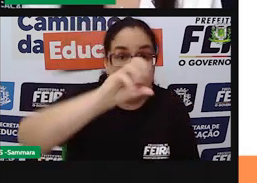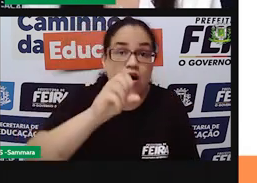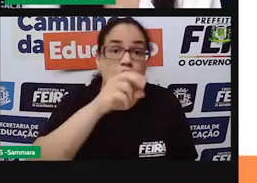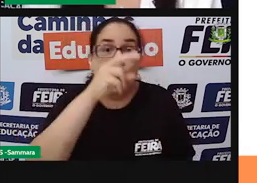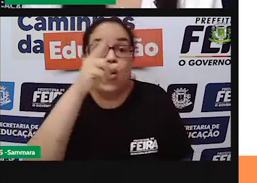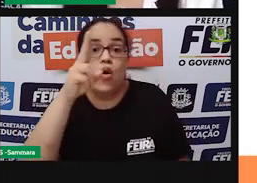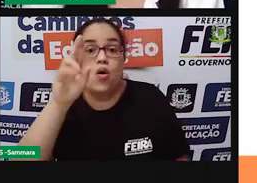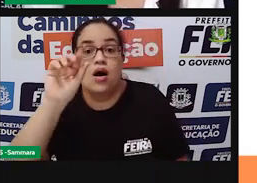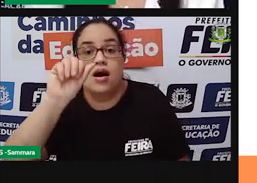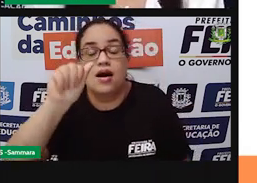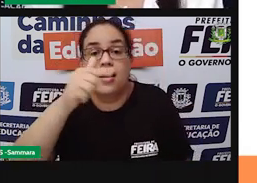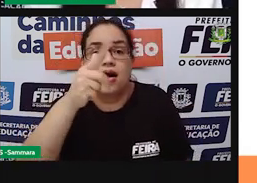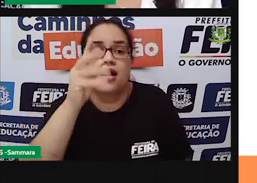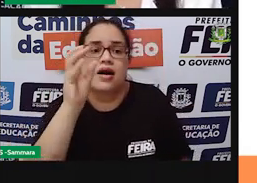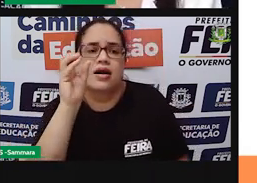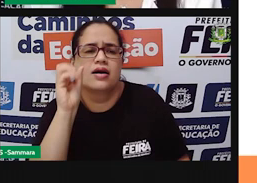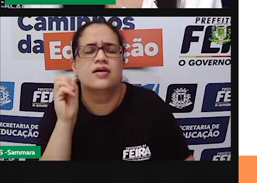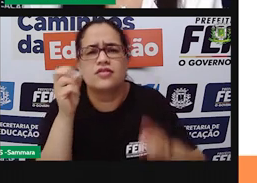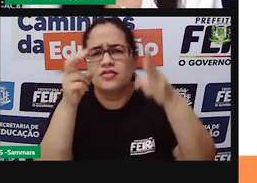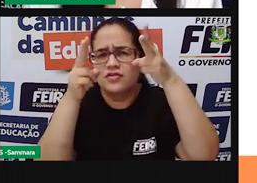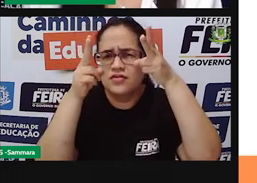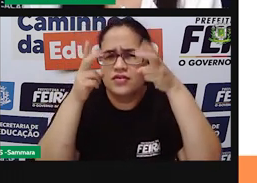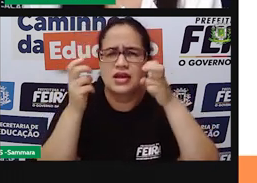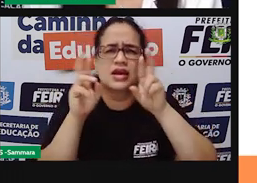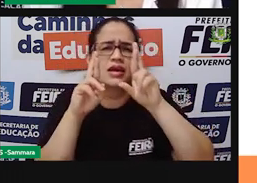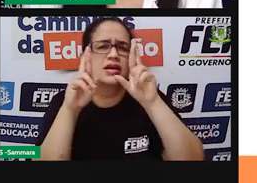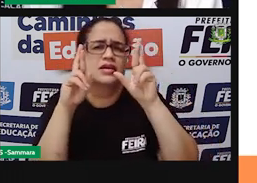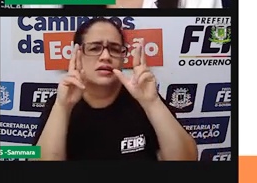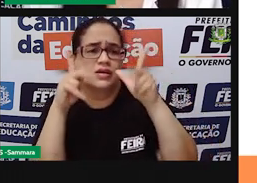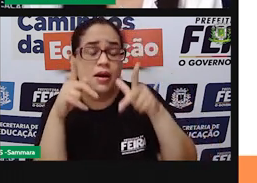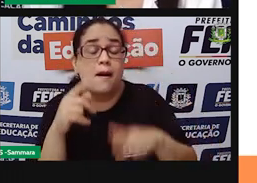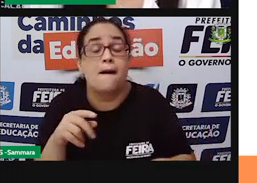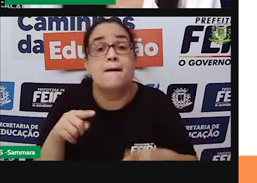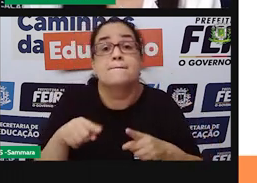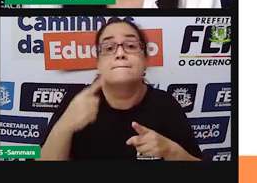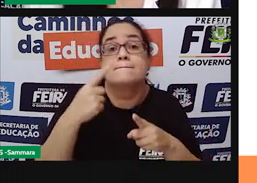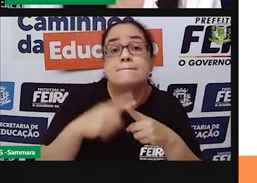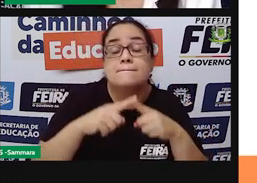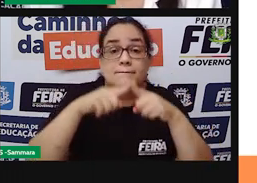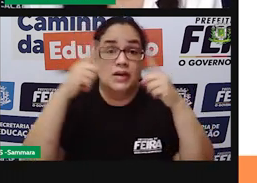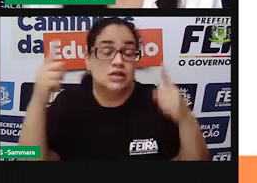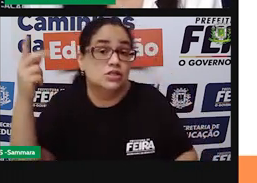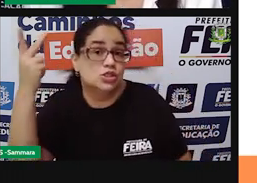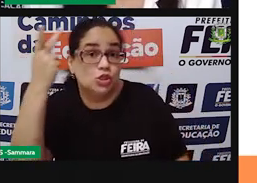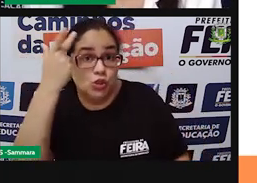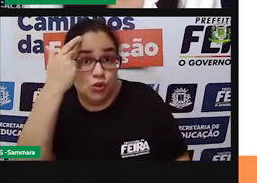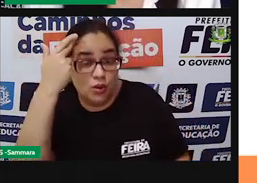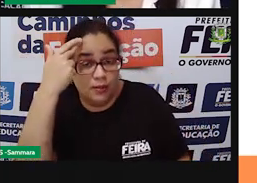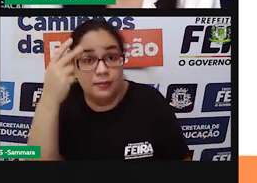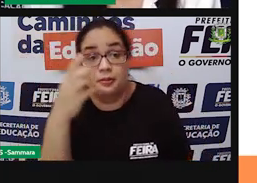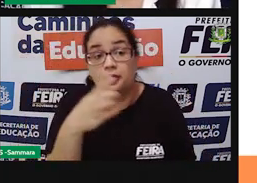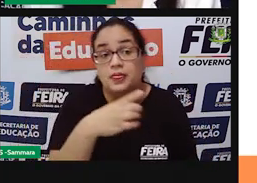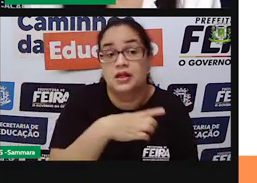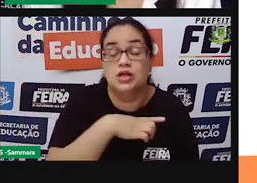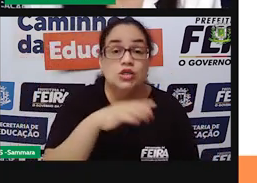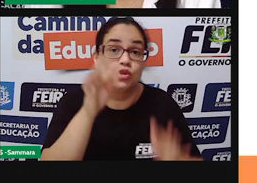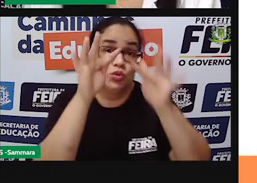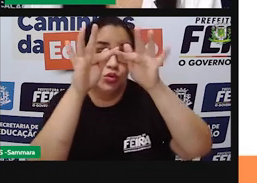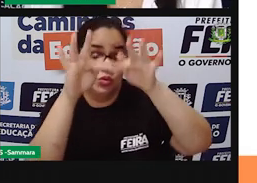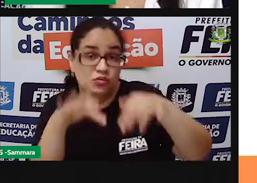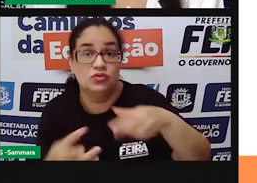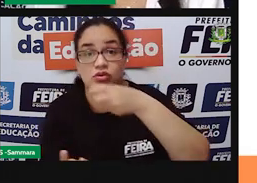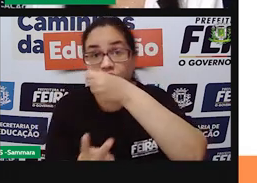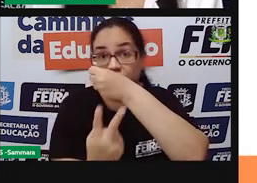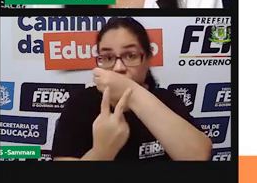até para a gente identificar a diferença. Mas normalmente, quando essas terminações aparecem no final dos